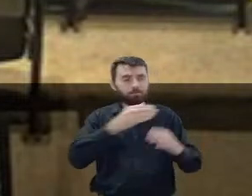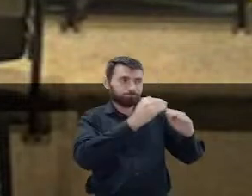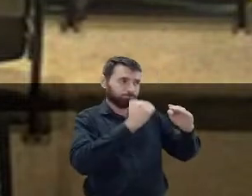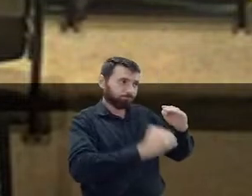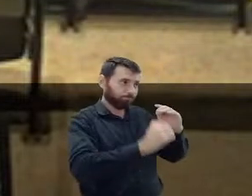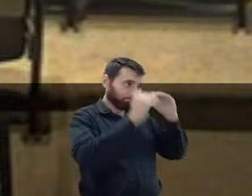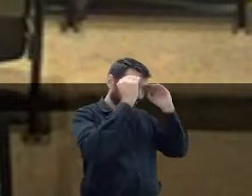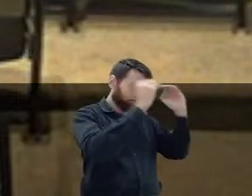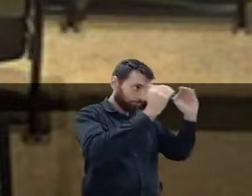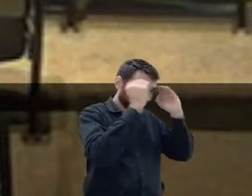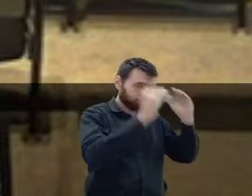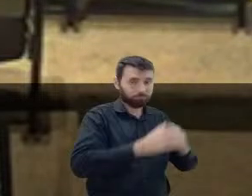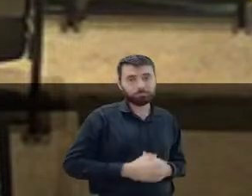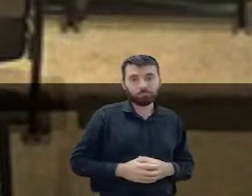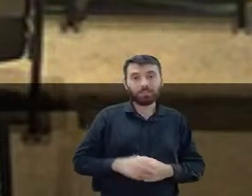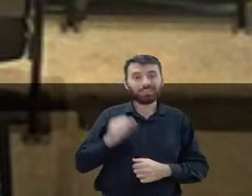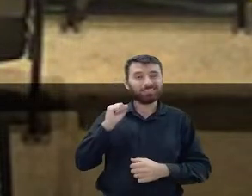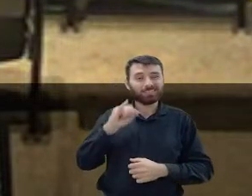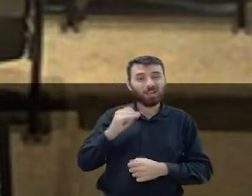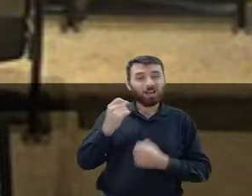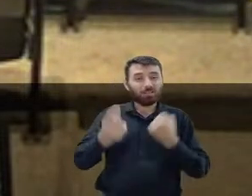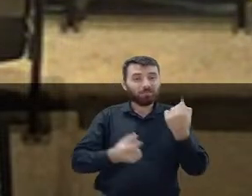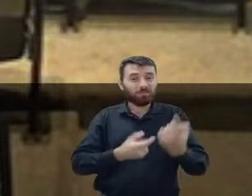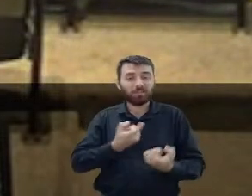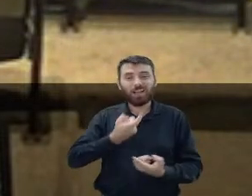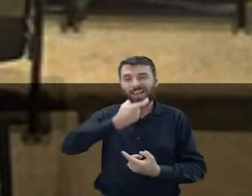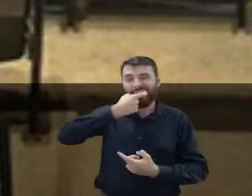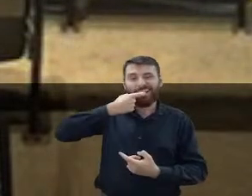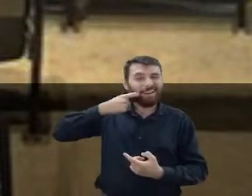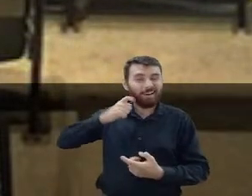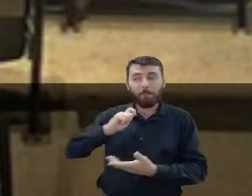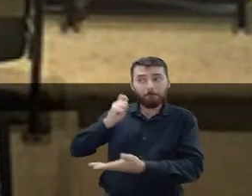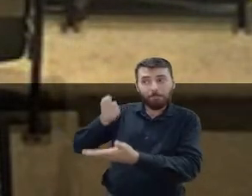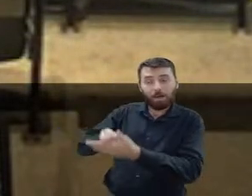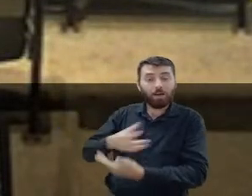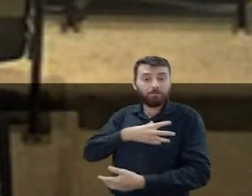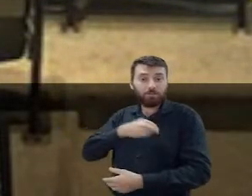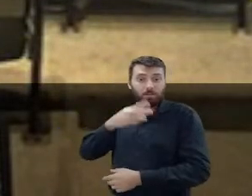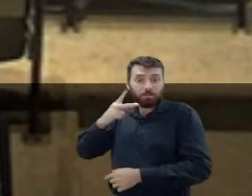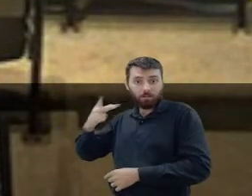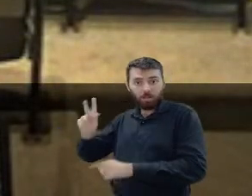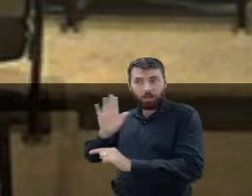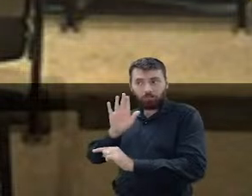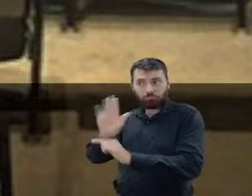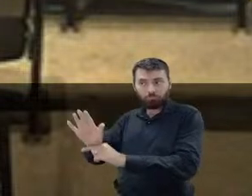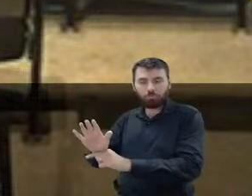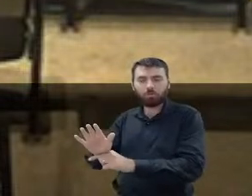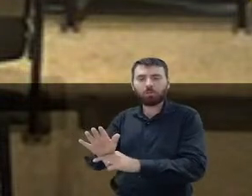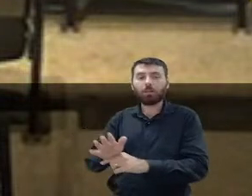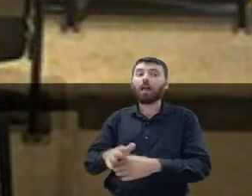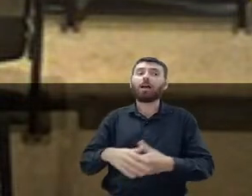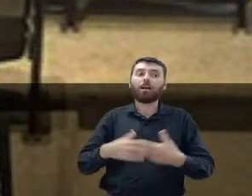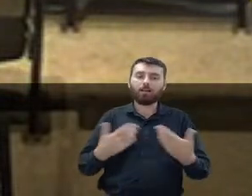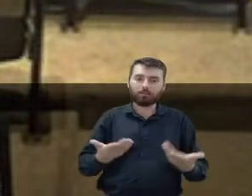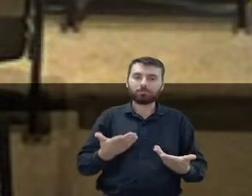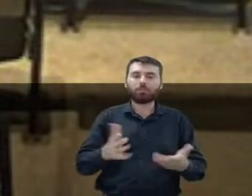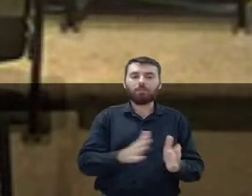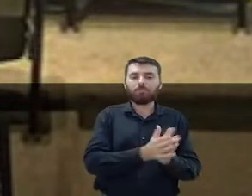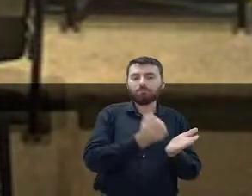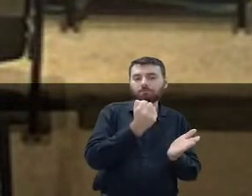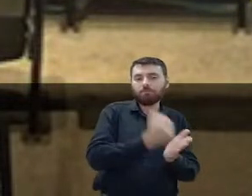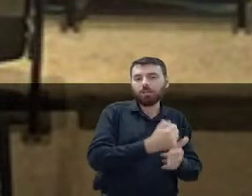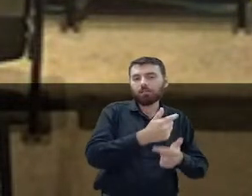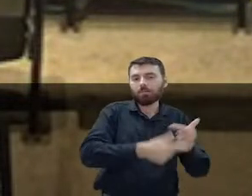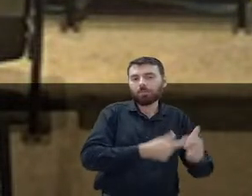odontológico para a filha da trabalhadora não tem o poder de descaracterizar a existência do vínculo empregatício, que deve prevalecer